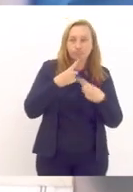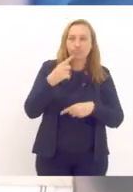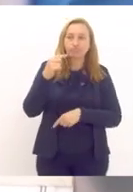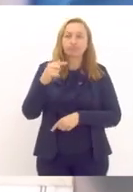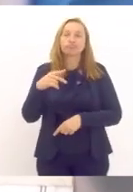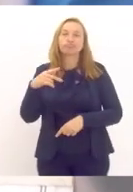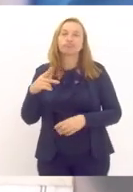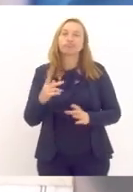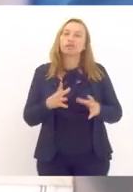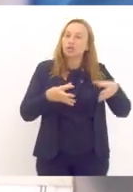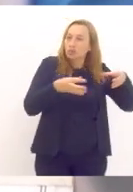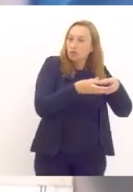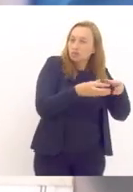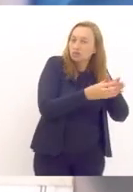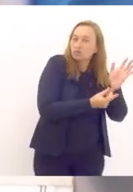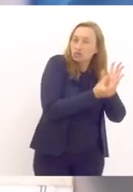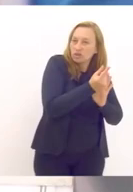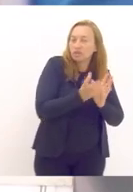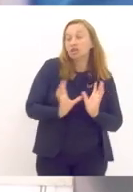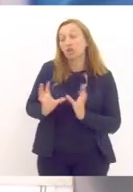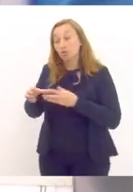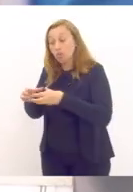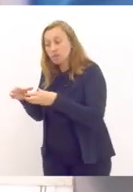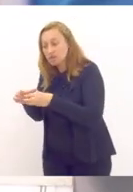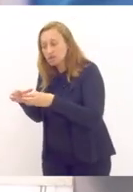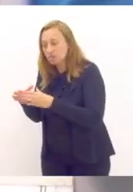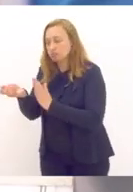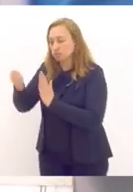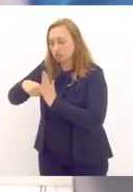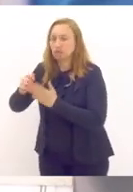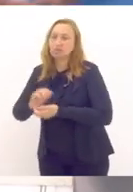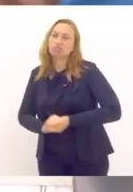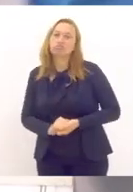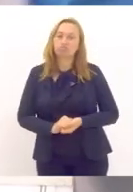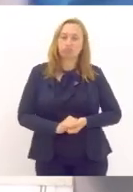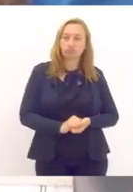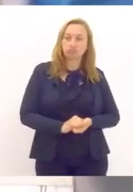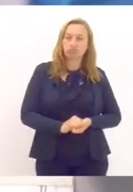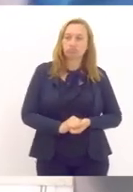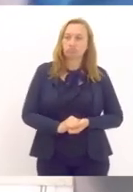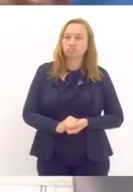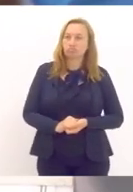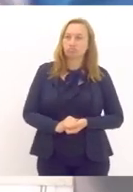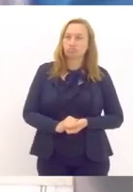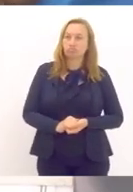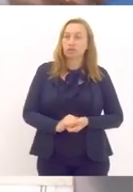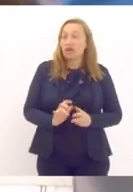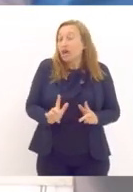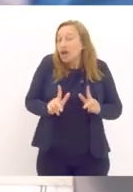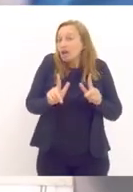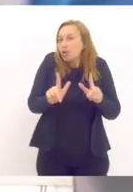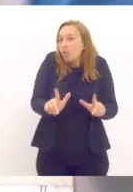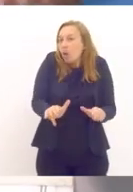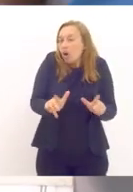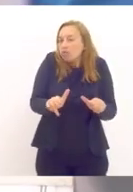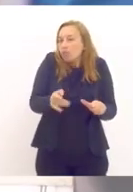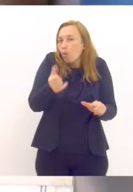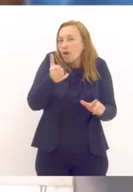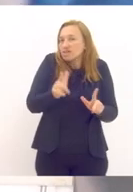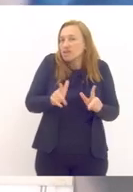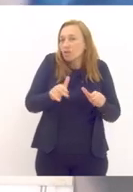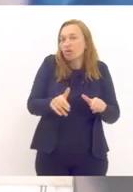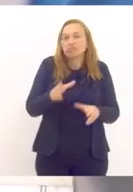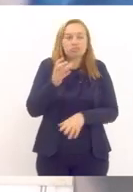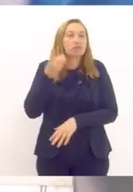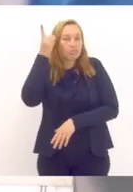de Orçamento e é na Comissão de Tributação. E os membros são quase os mesmos, né? A deputada